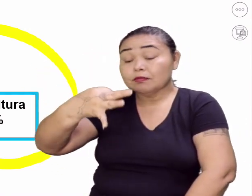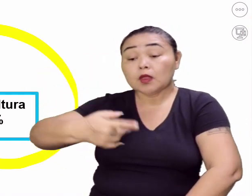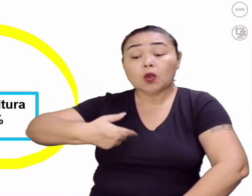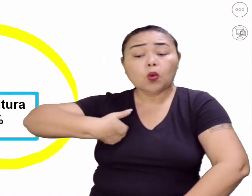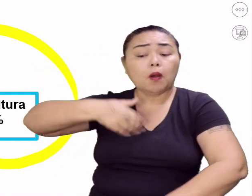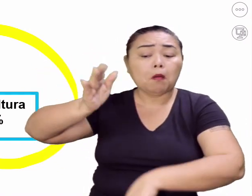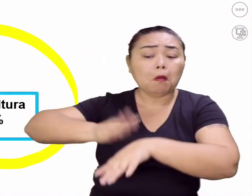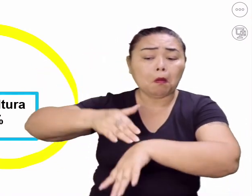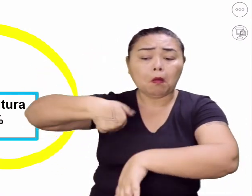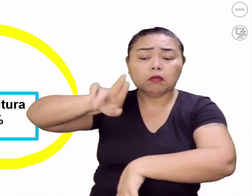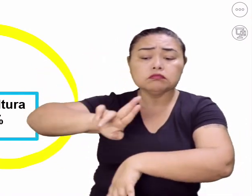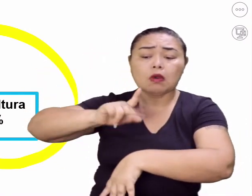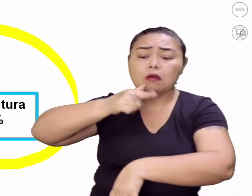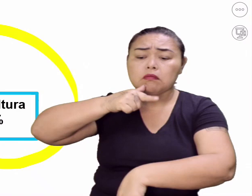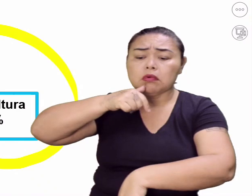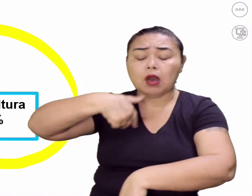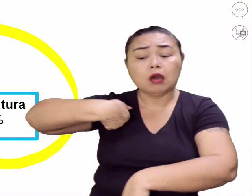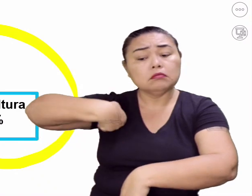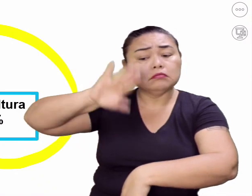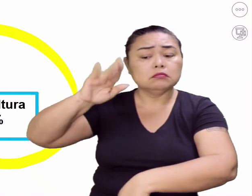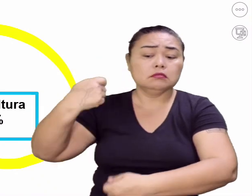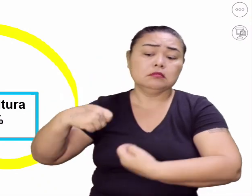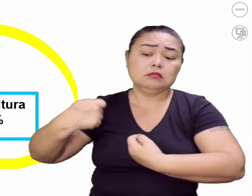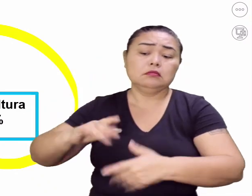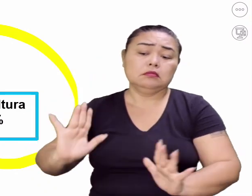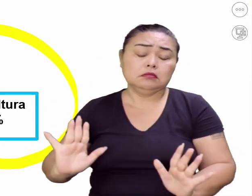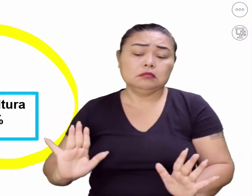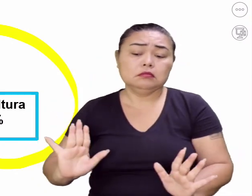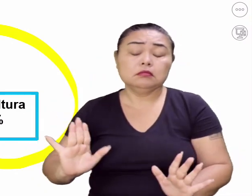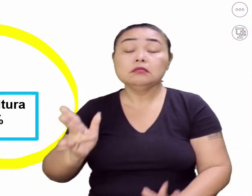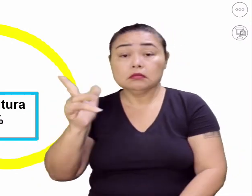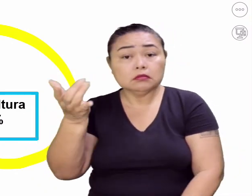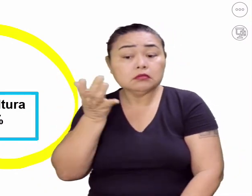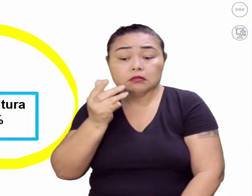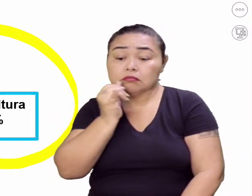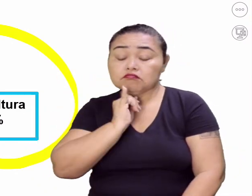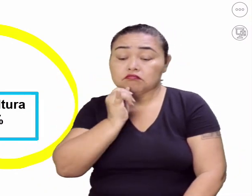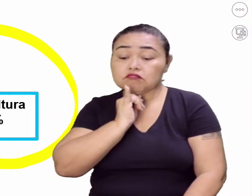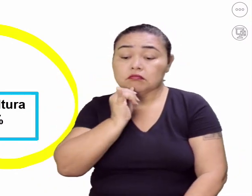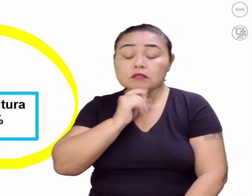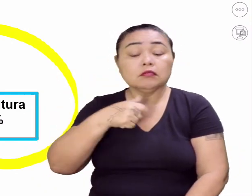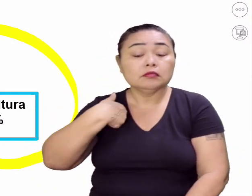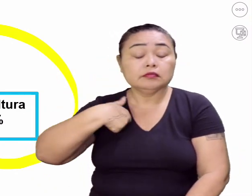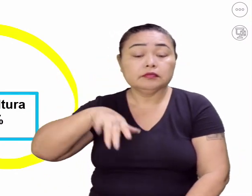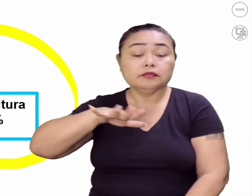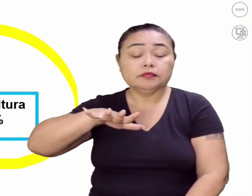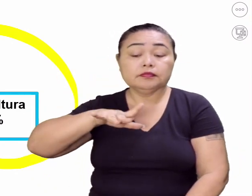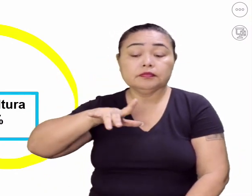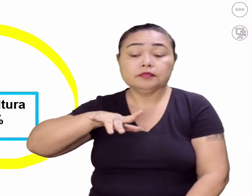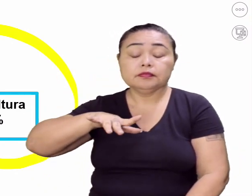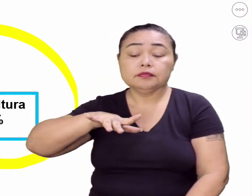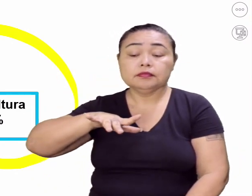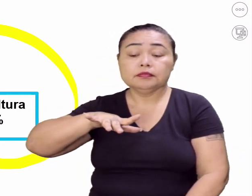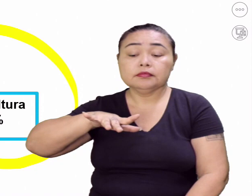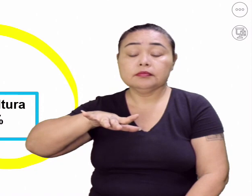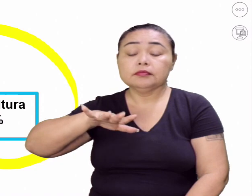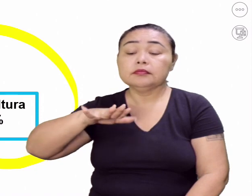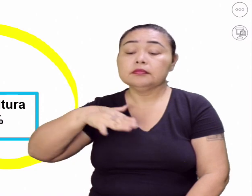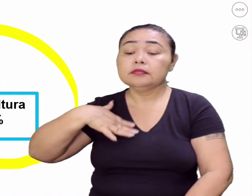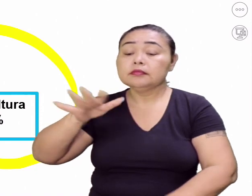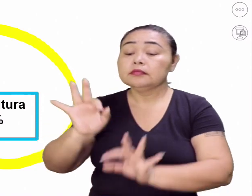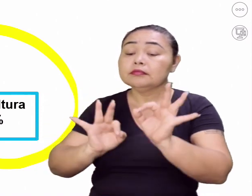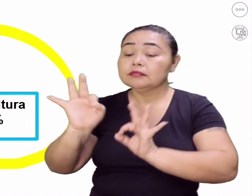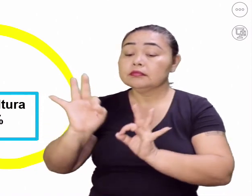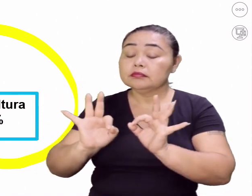água mais do que o necessário. Exato. Você quer um exemplo de quem que tem um gerenciamento